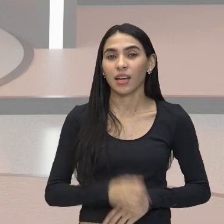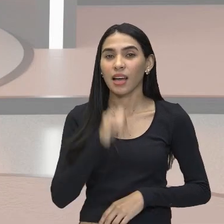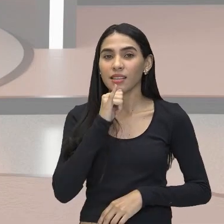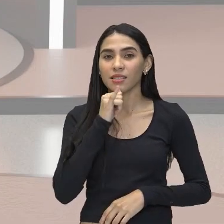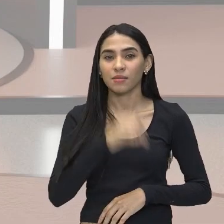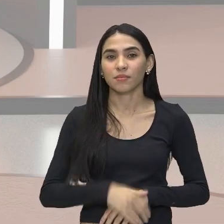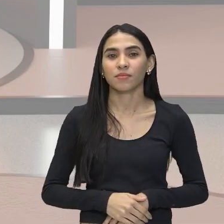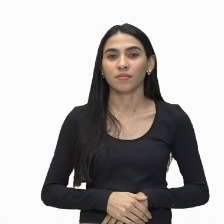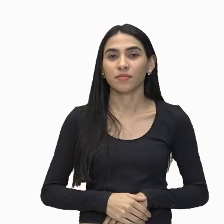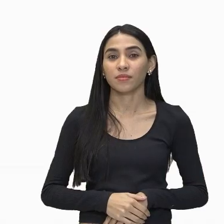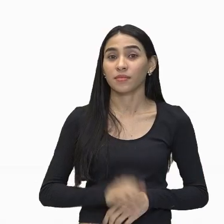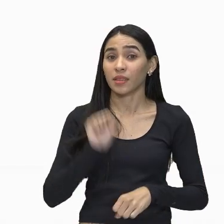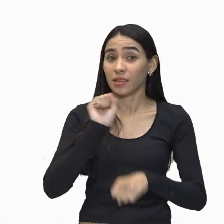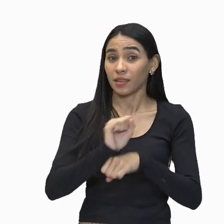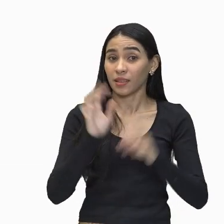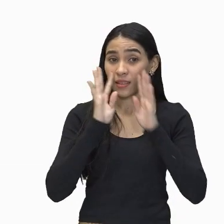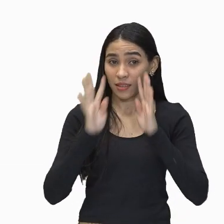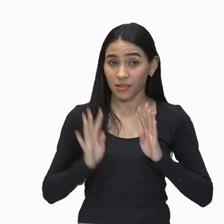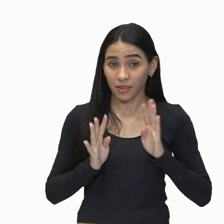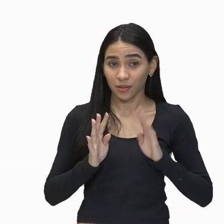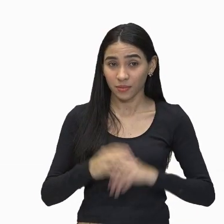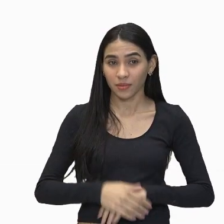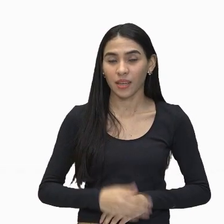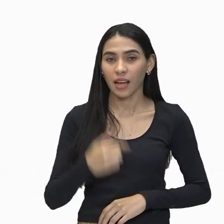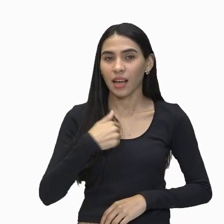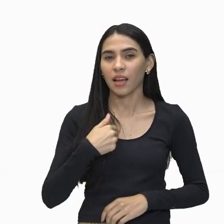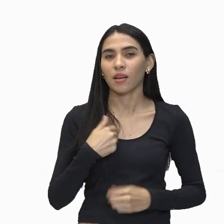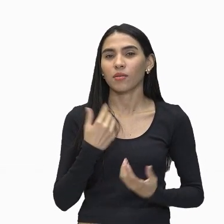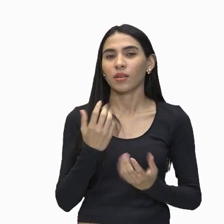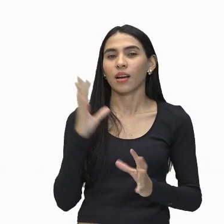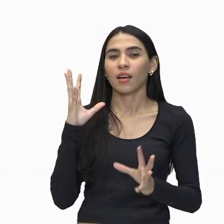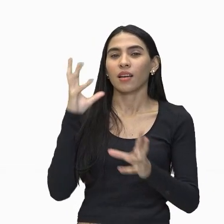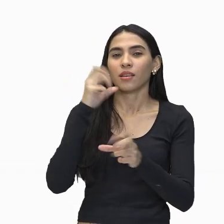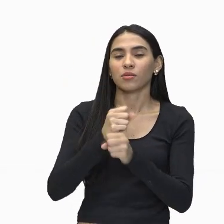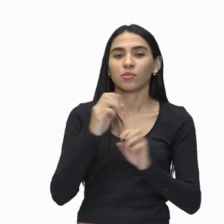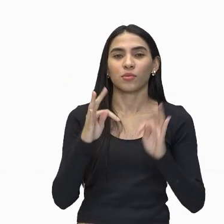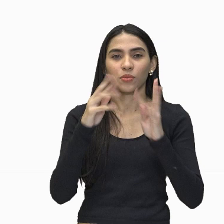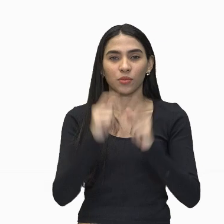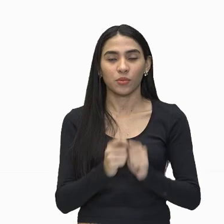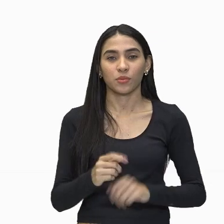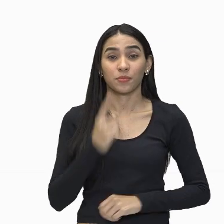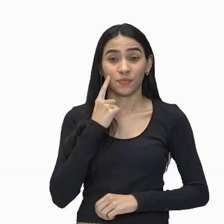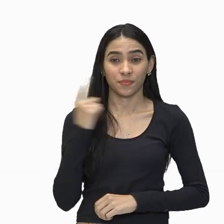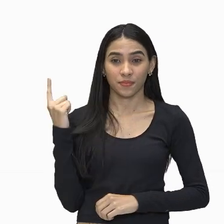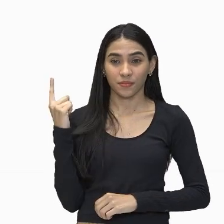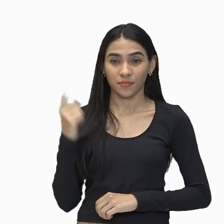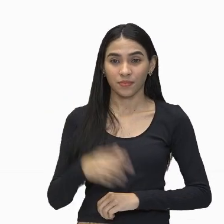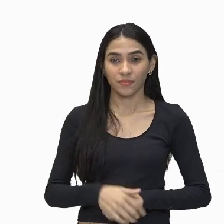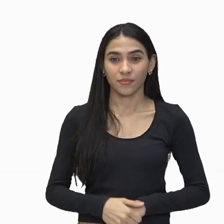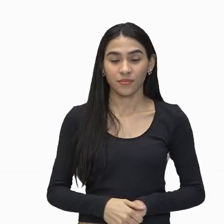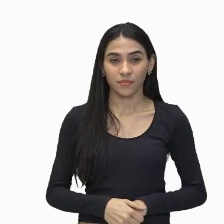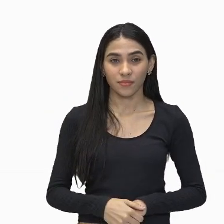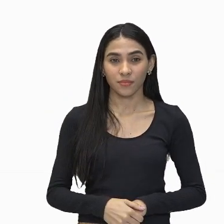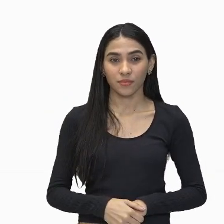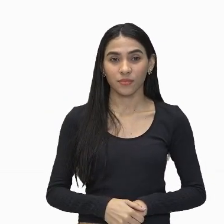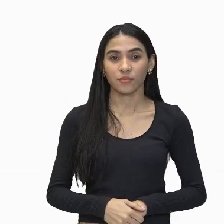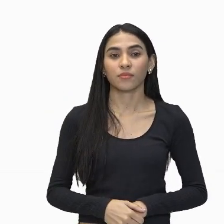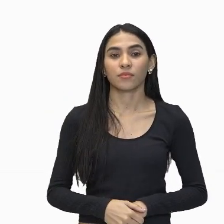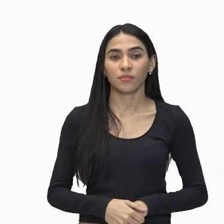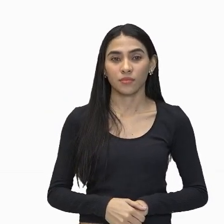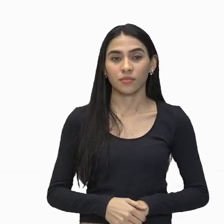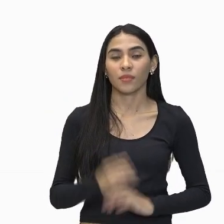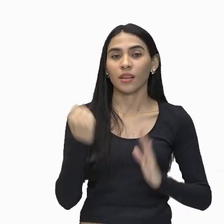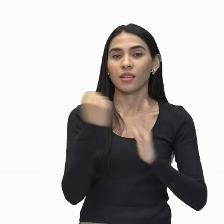seguinte, fique ligado aí, né, que eu vou fazer um resumão de tudo isso daí. Olha só, vamos lá. Estamos